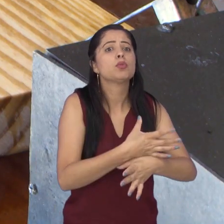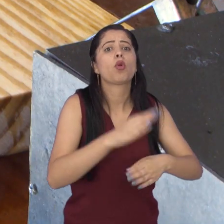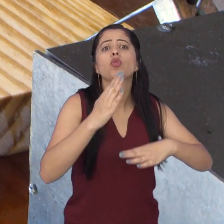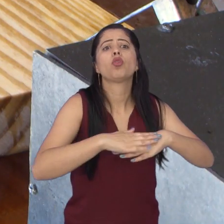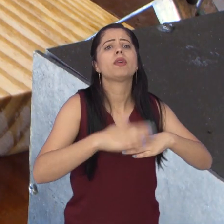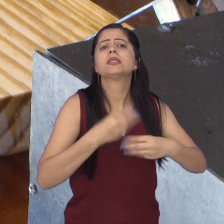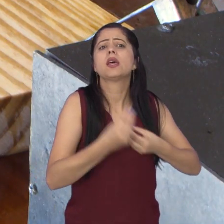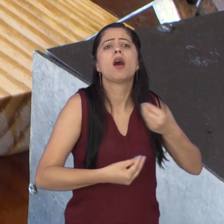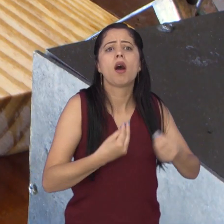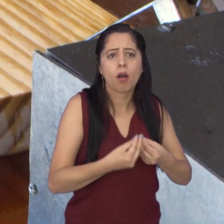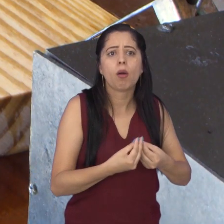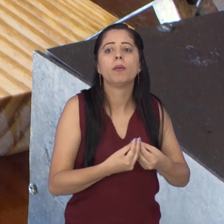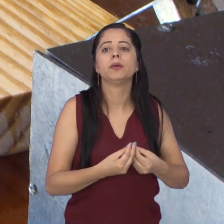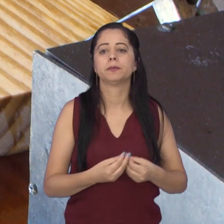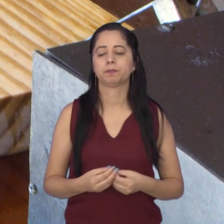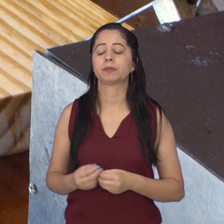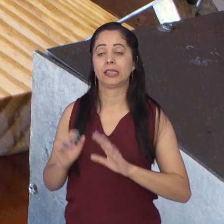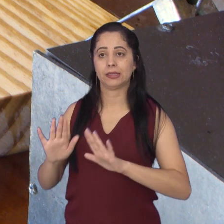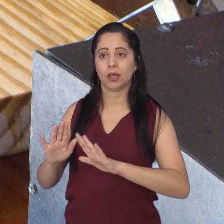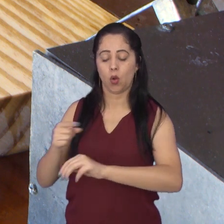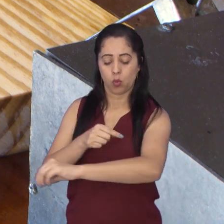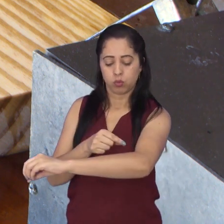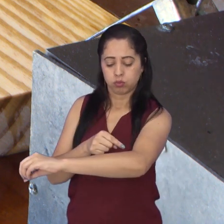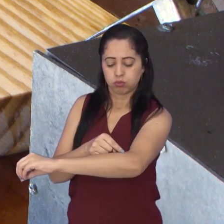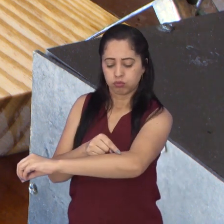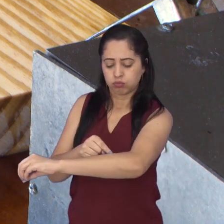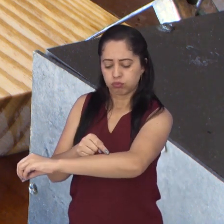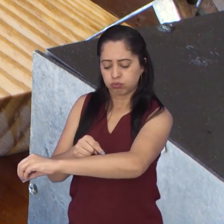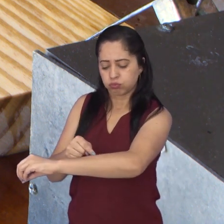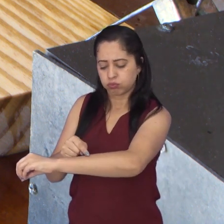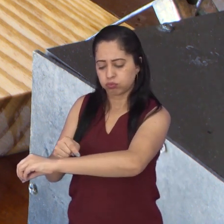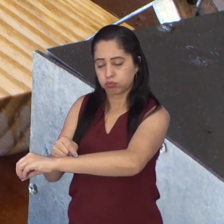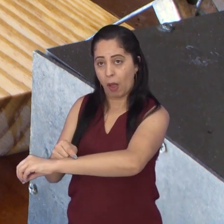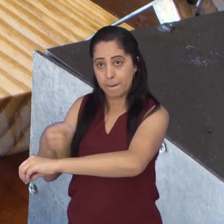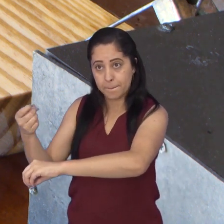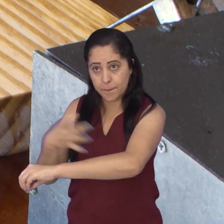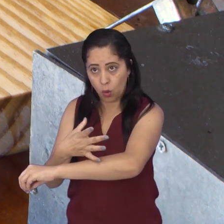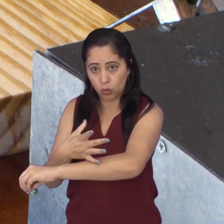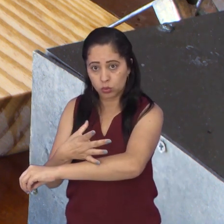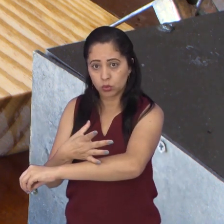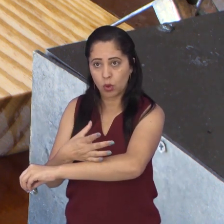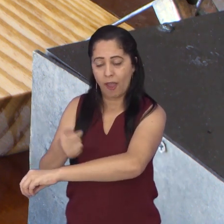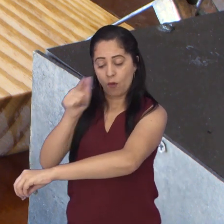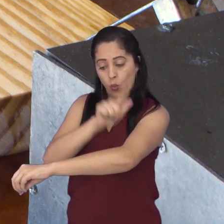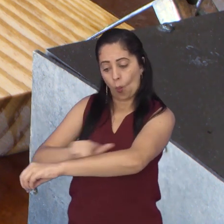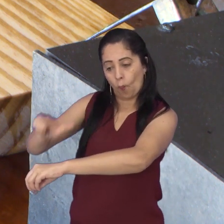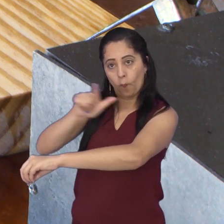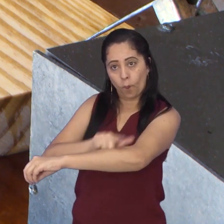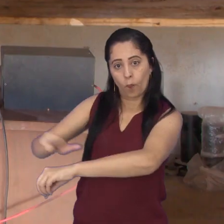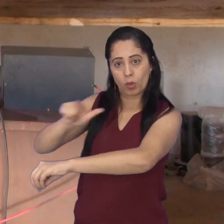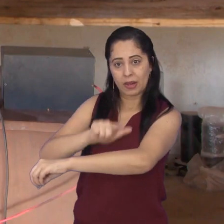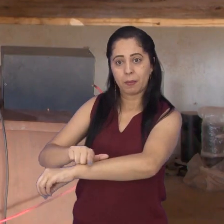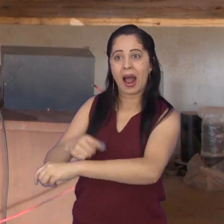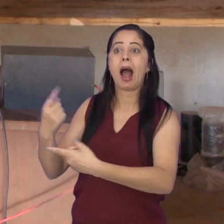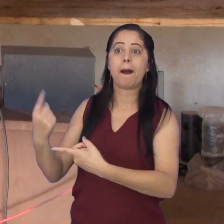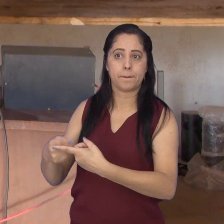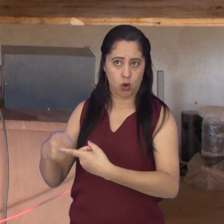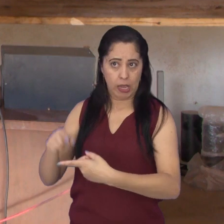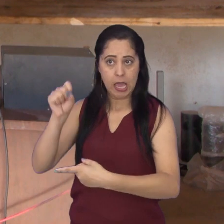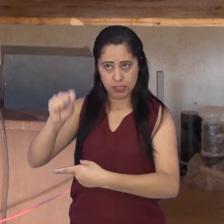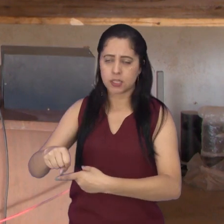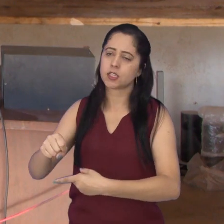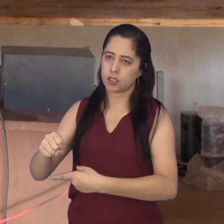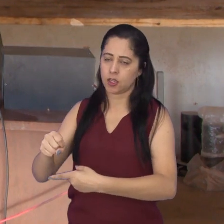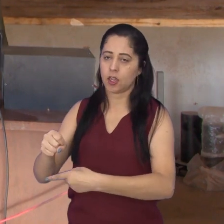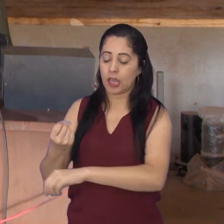prontas? Depois dessas linhas prontas, a gente vai para o processo de limpeza do carvão, tá? É porque queima a madeira, Isso, né? queima a